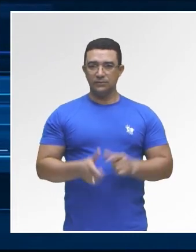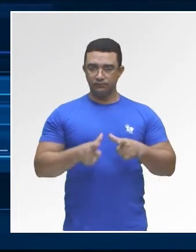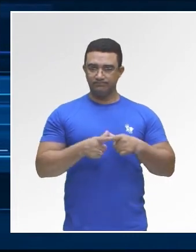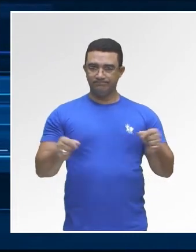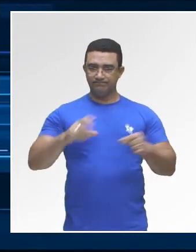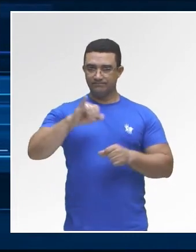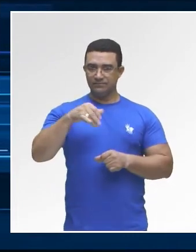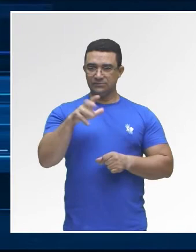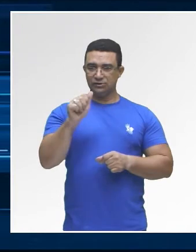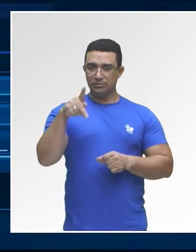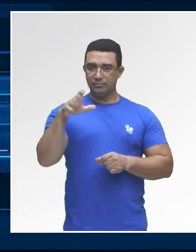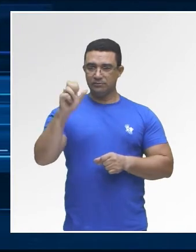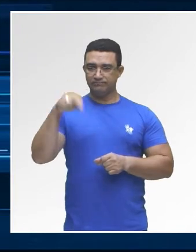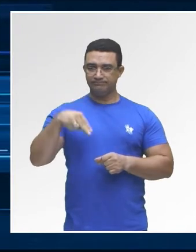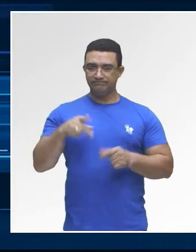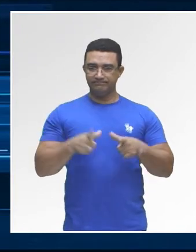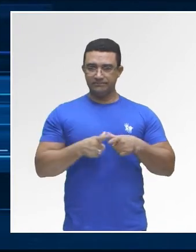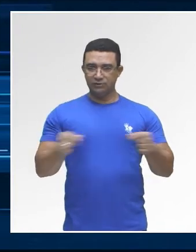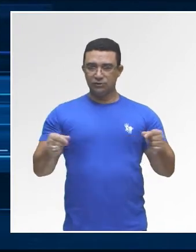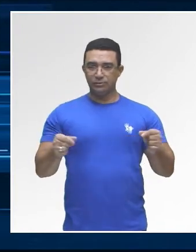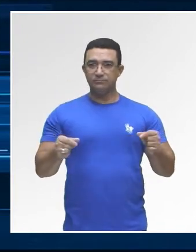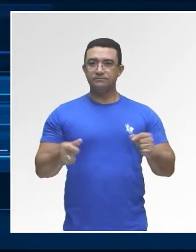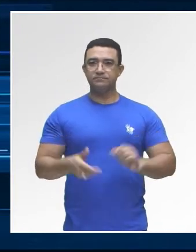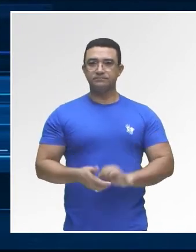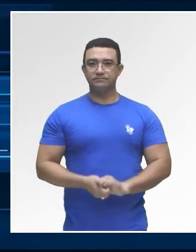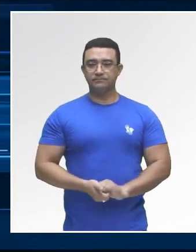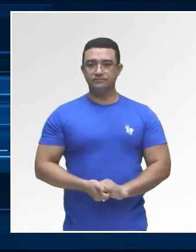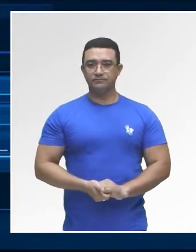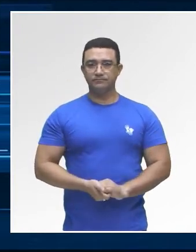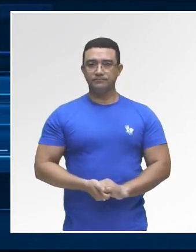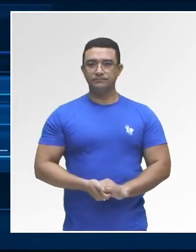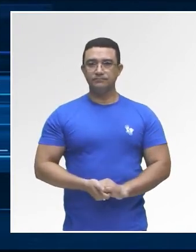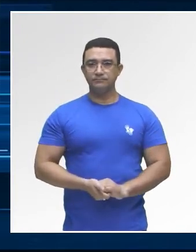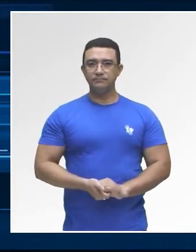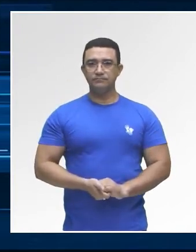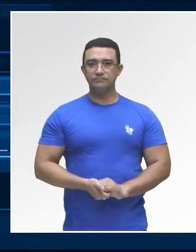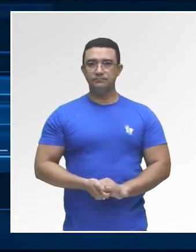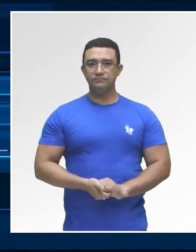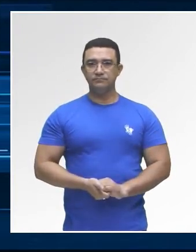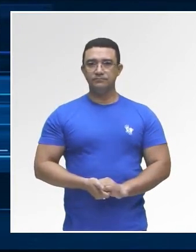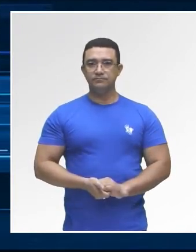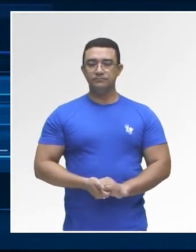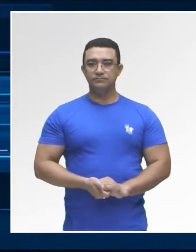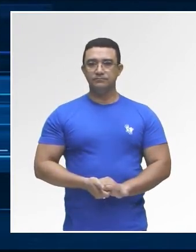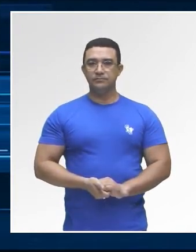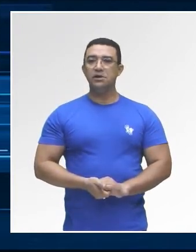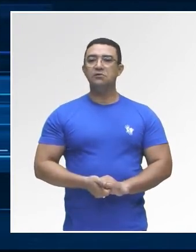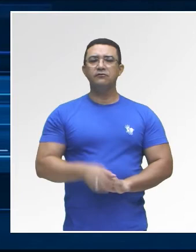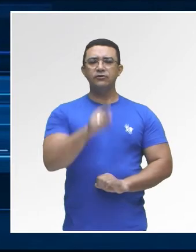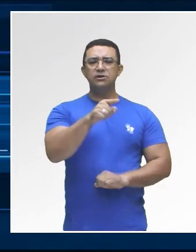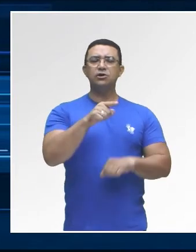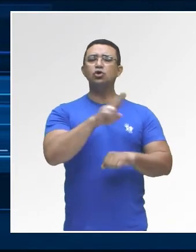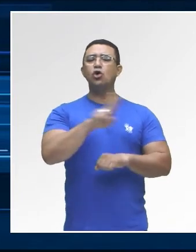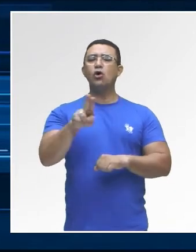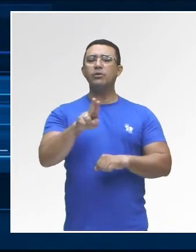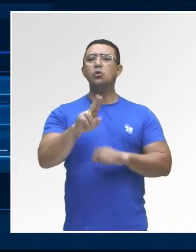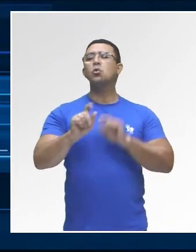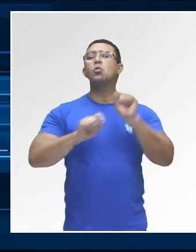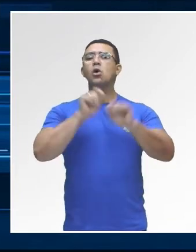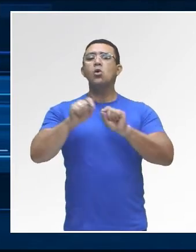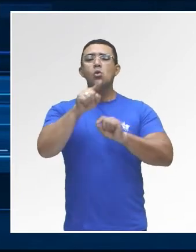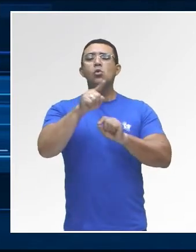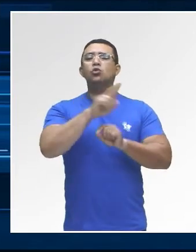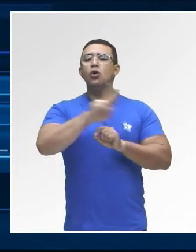Japão. I'm from Japan. Japan. E a resposta dele, né, em relação a outra pergunta, vamos ver